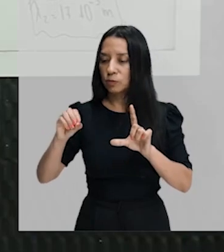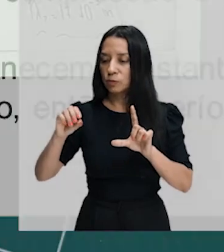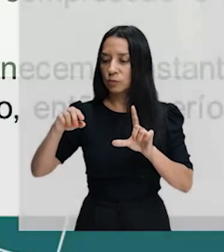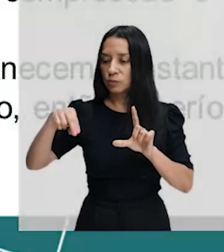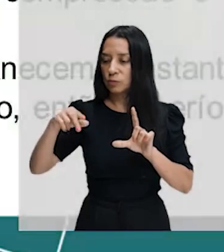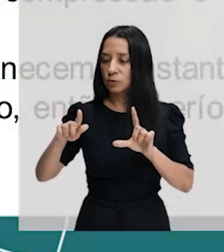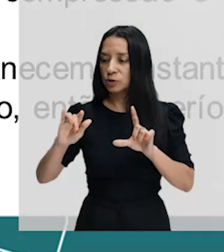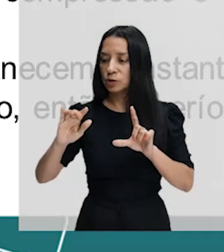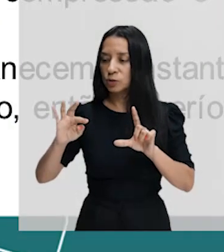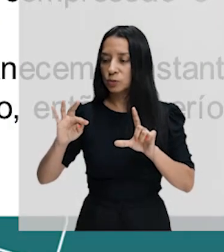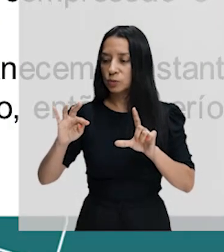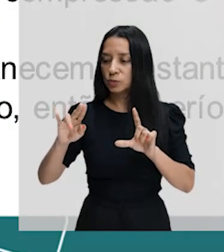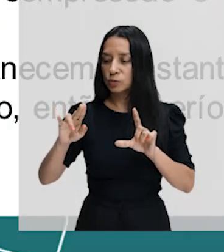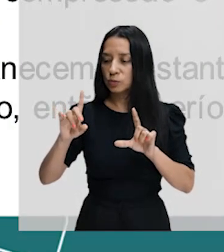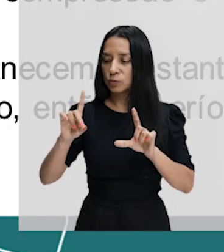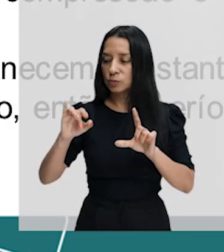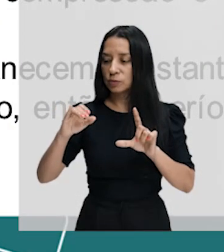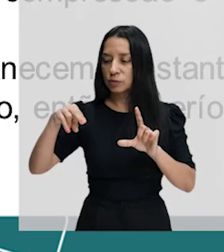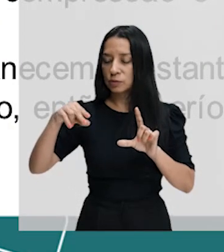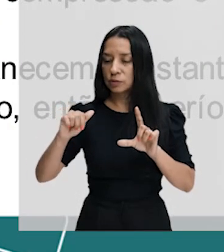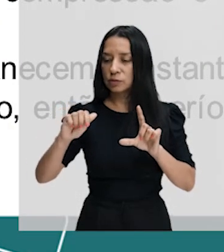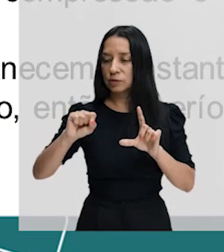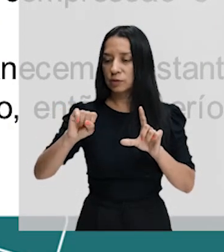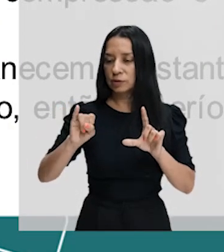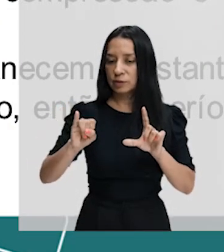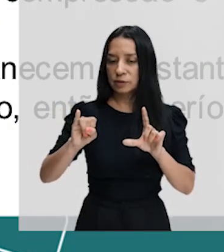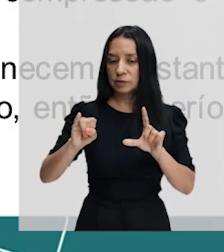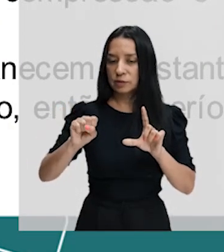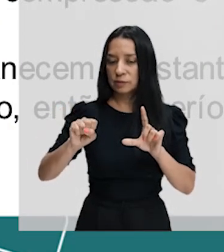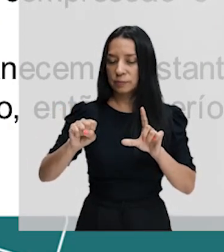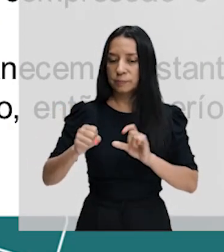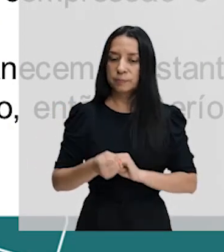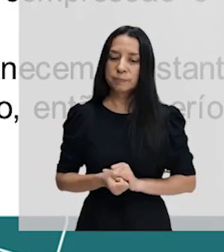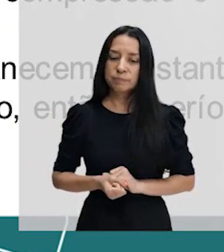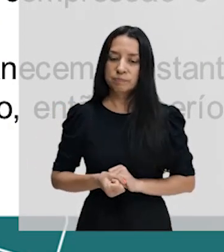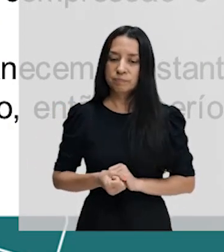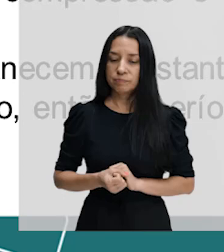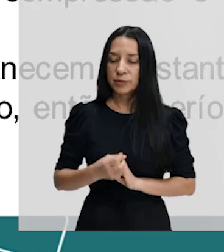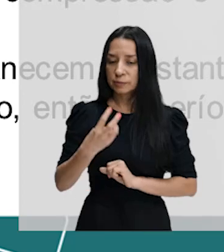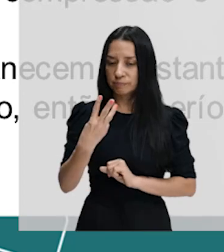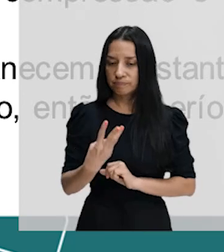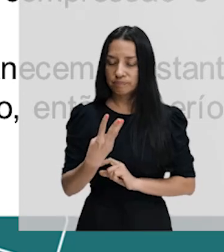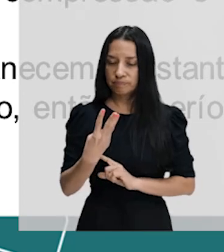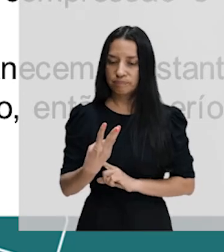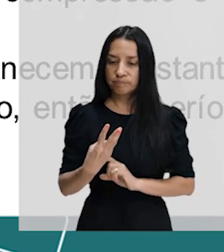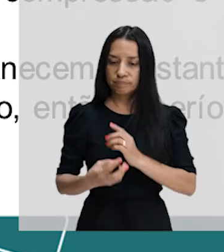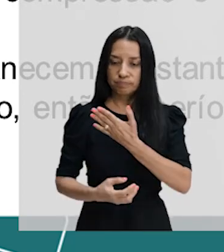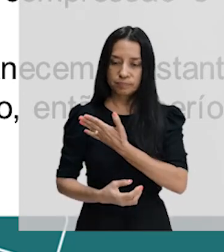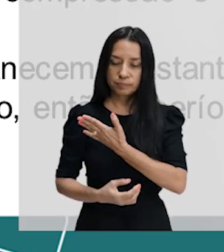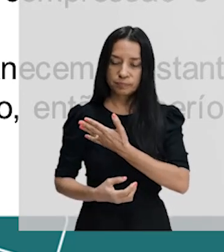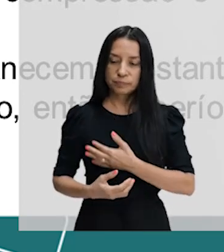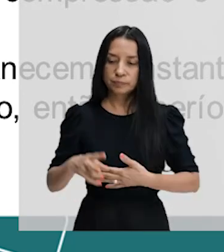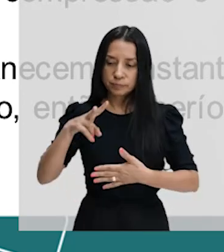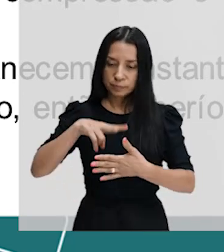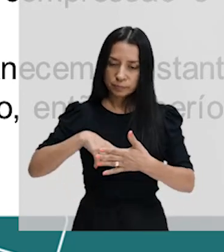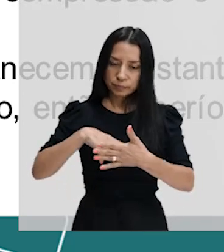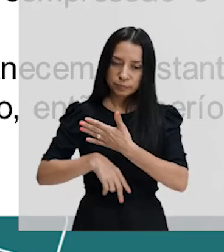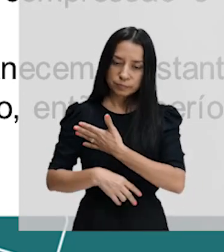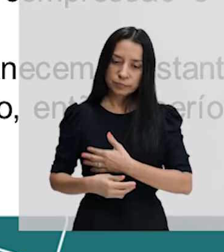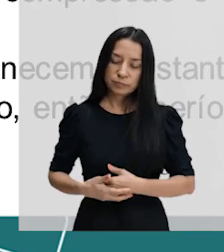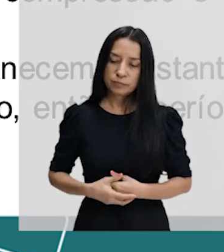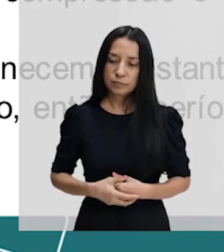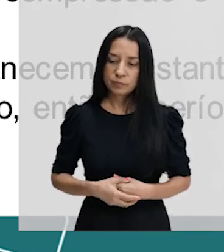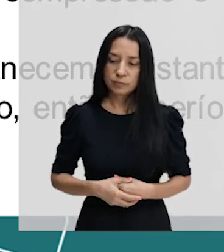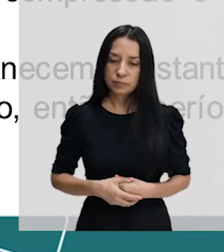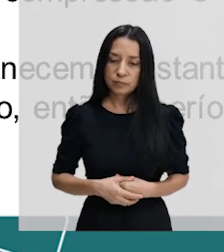se as velocidades das ondas a e b não é são iguais e permanecem